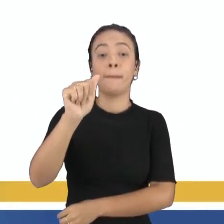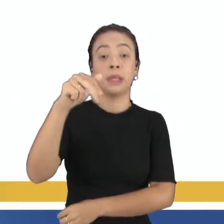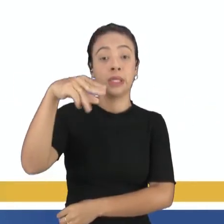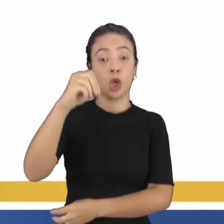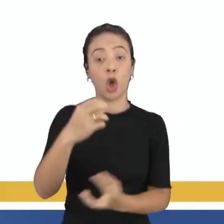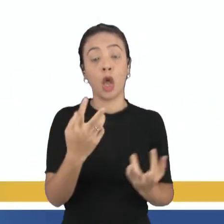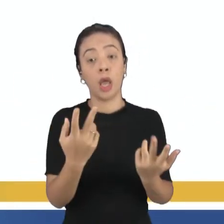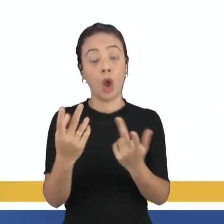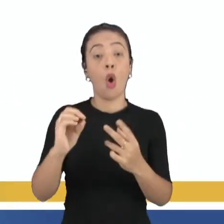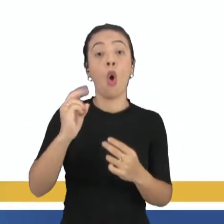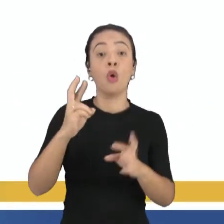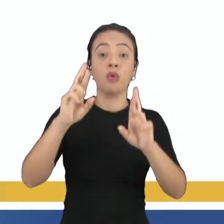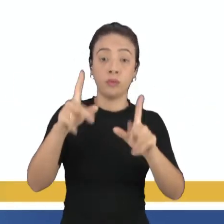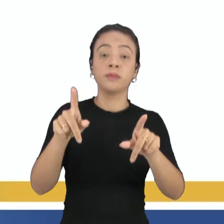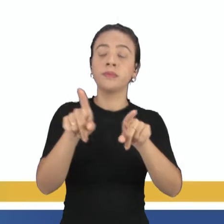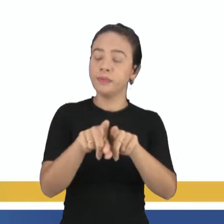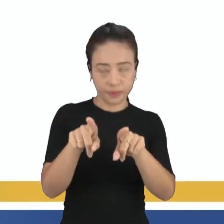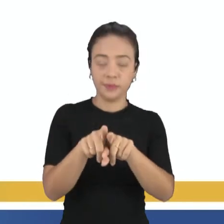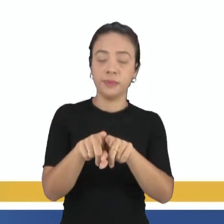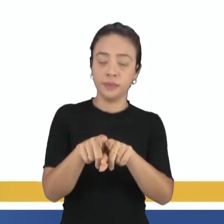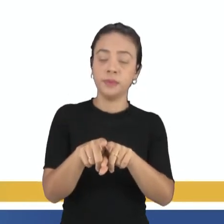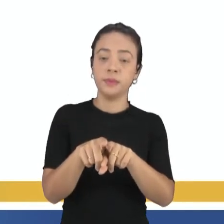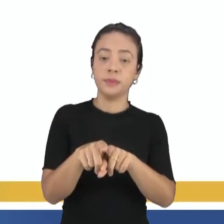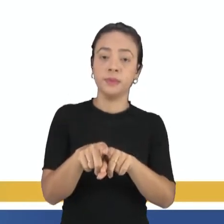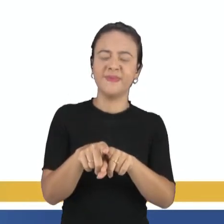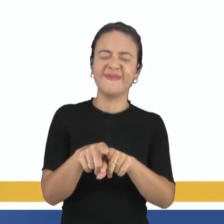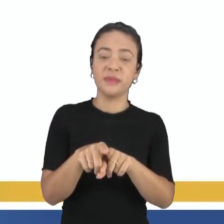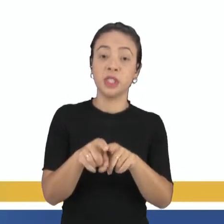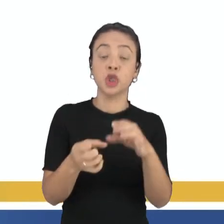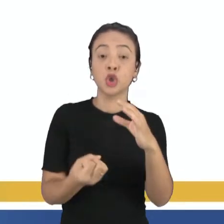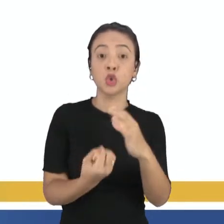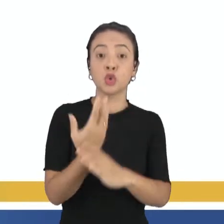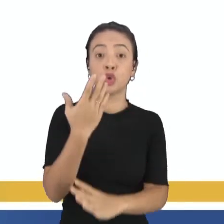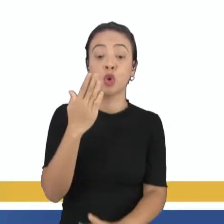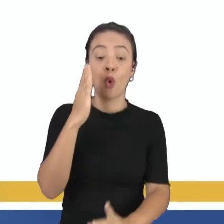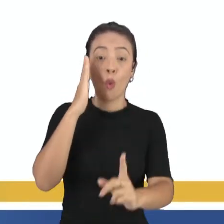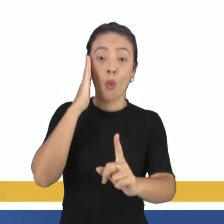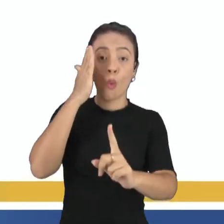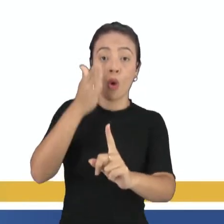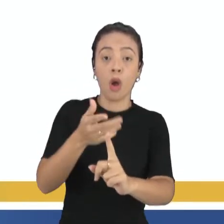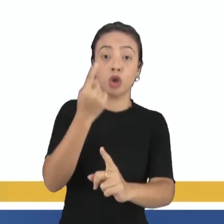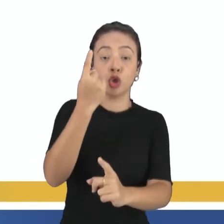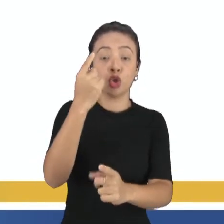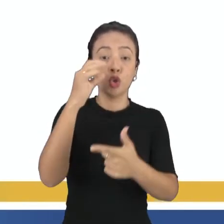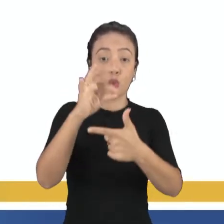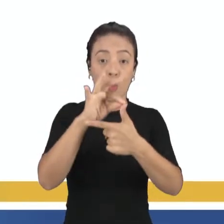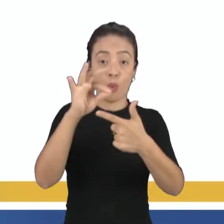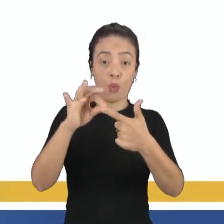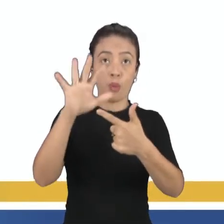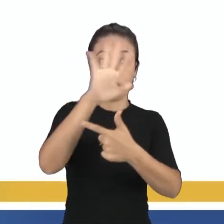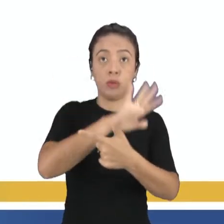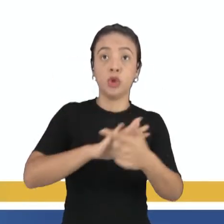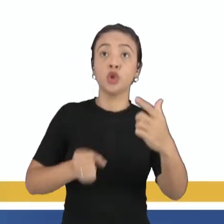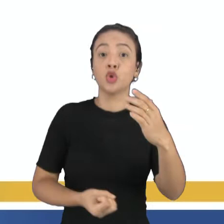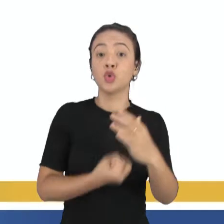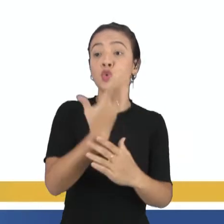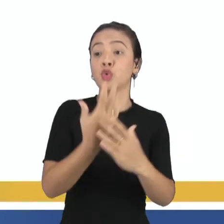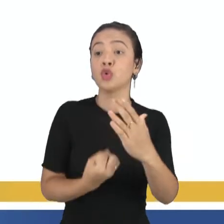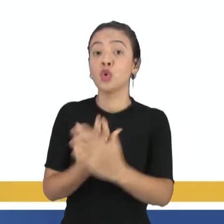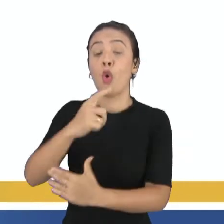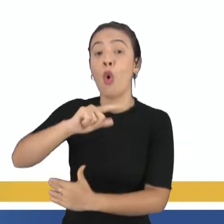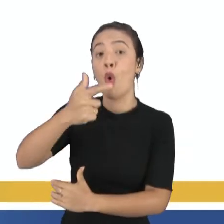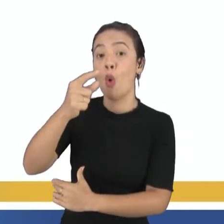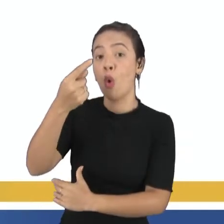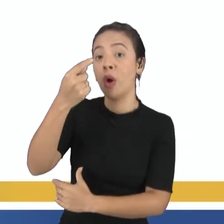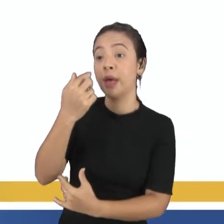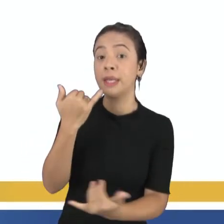planos diferentes, no, na qual, a partir de uma figura geométrica, se forma outra geometricamente igual ou semelhante à